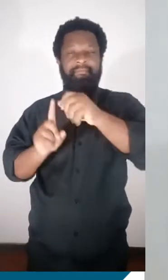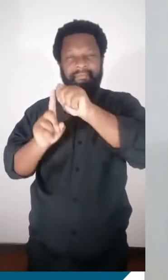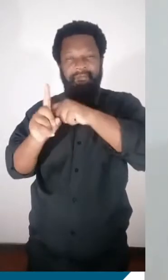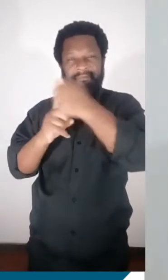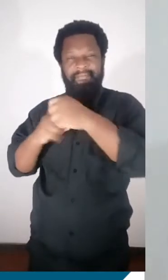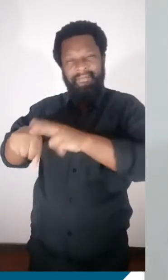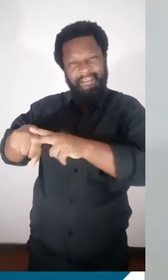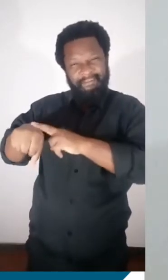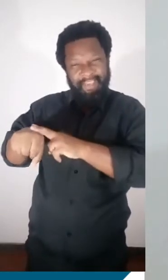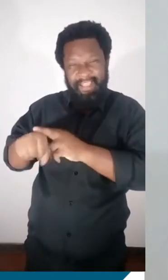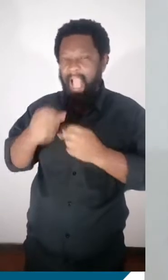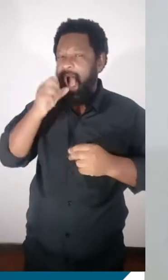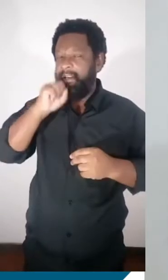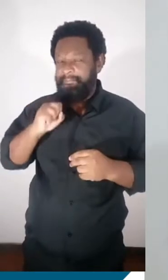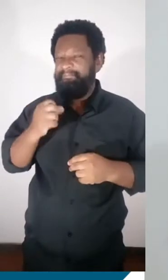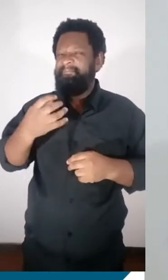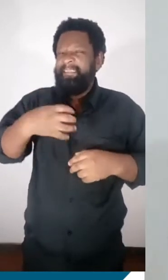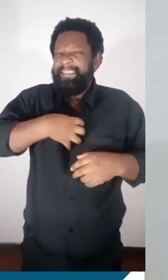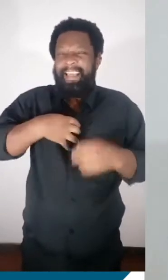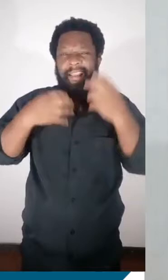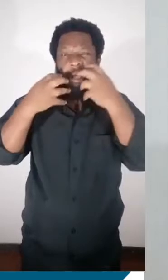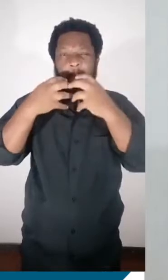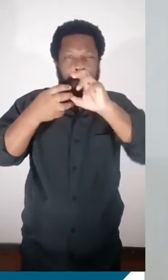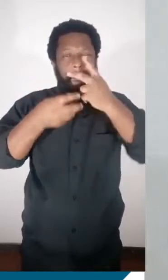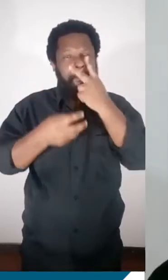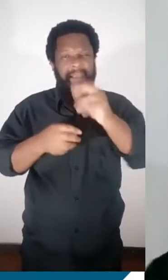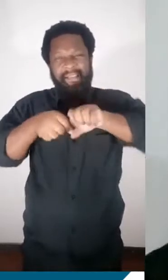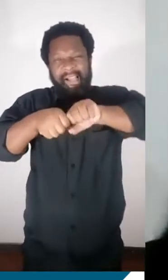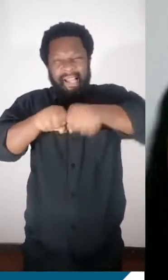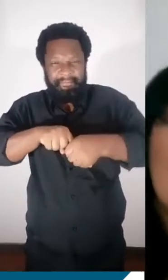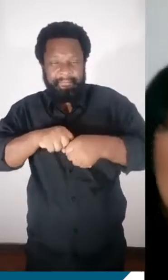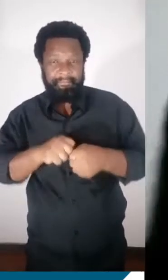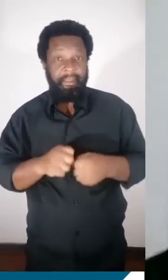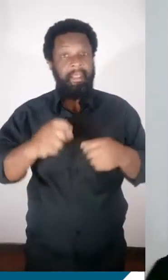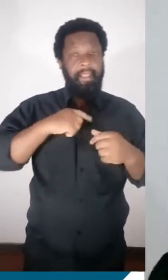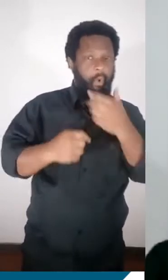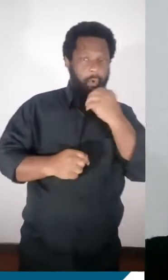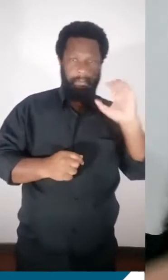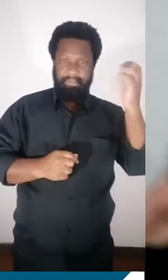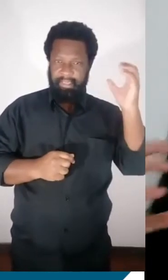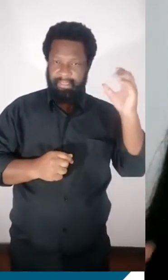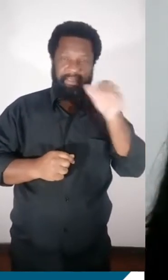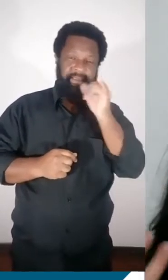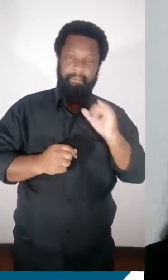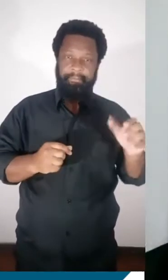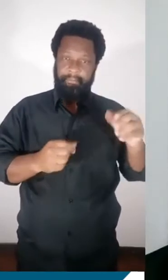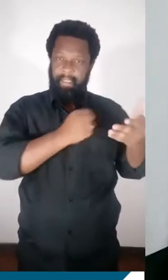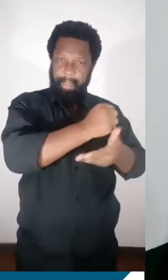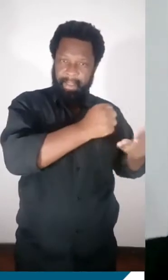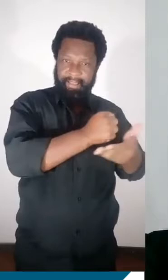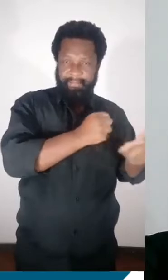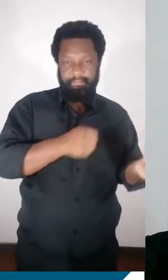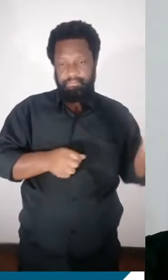A banana verde também causa essa mesma sensação. Tudo bem? Então, só uma curiosidade. Segundo Arrhenius, quando nós colocamos uma